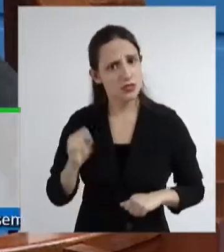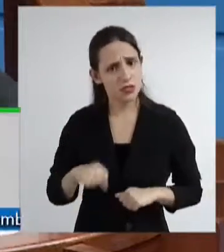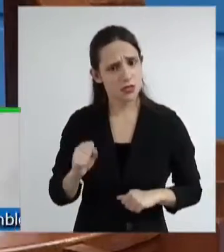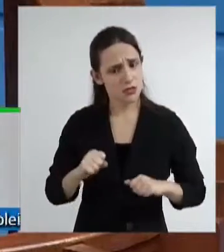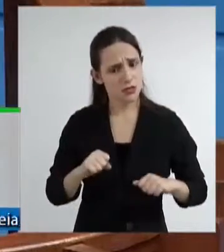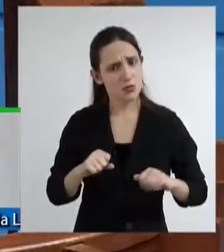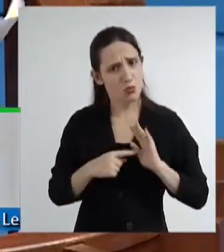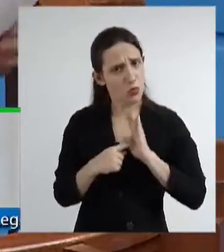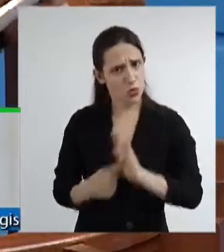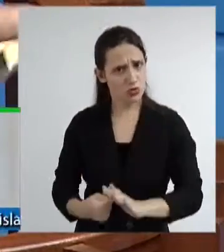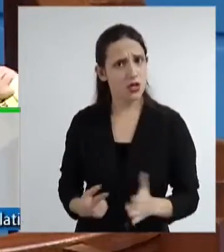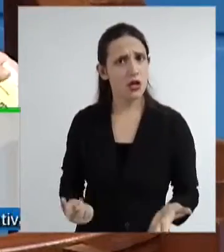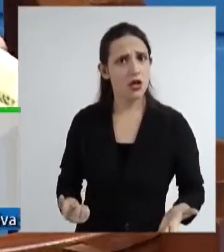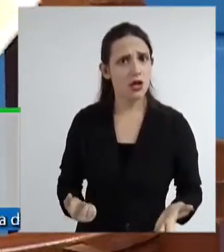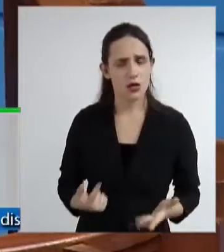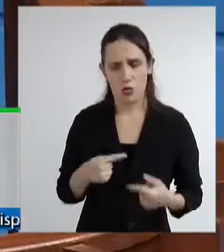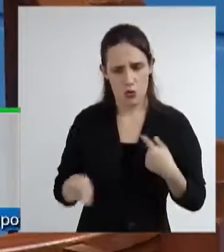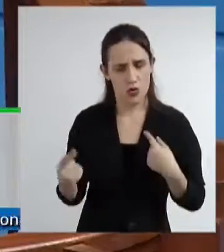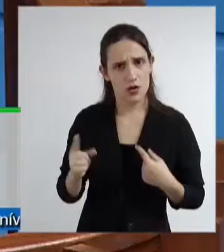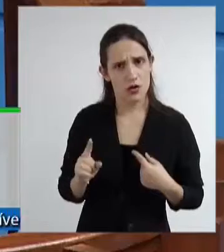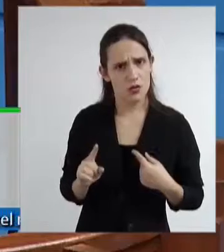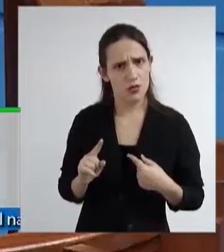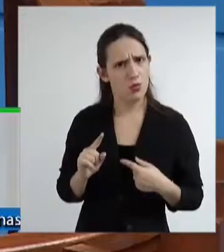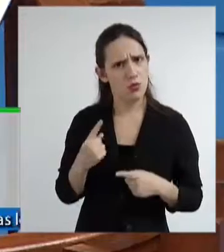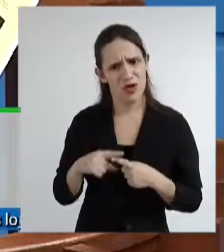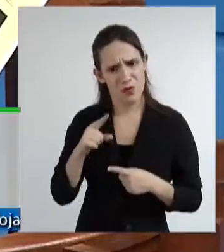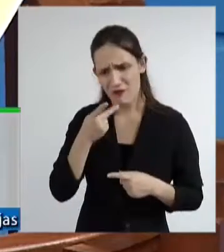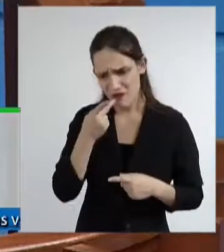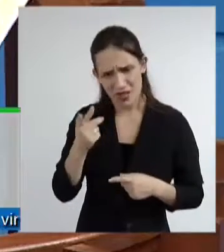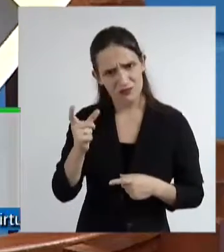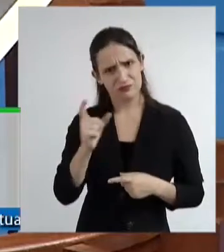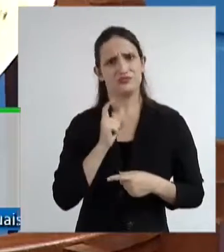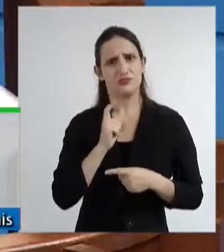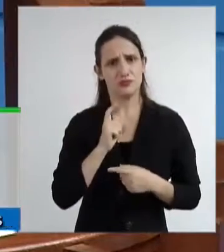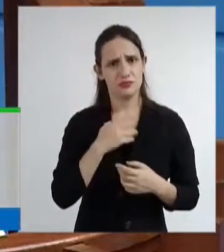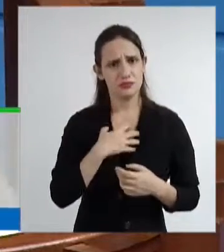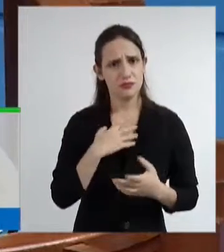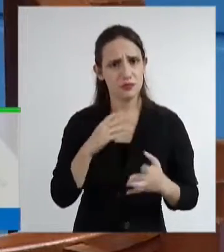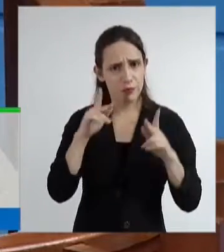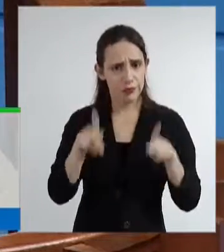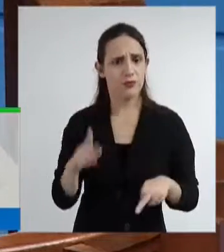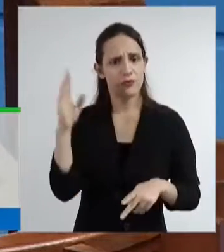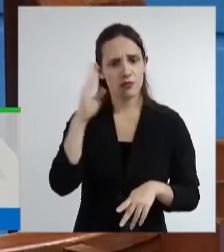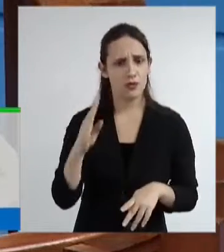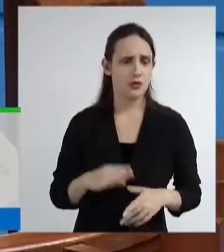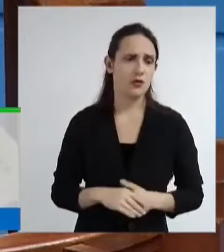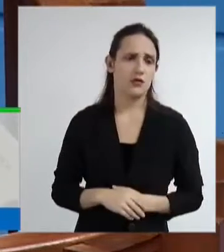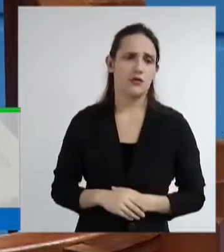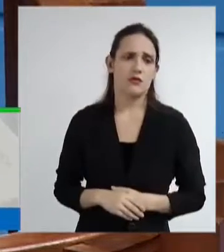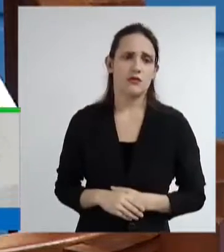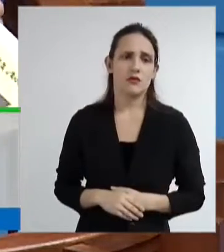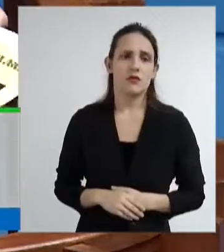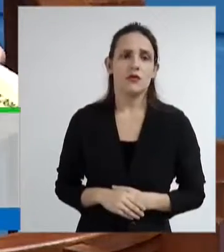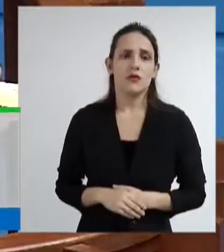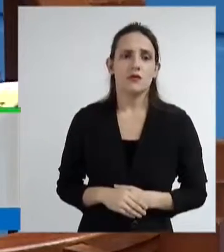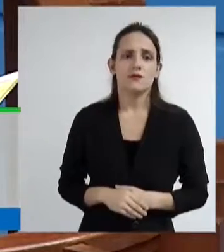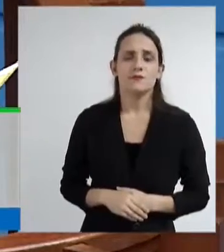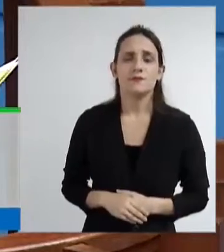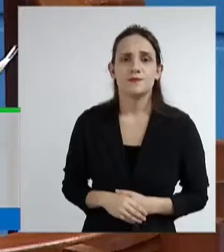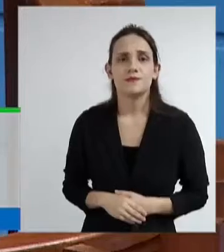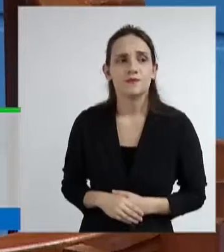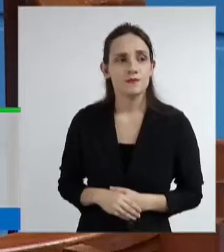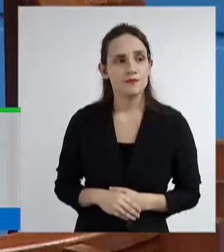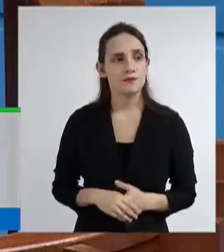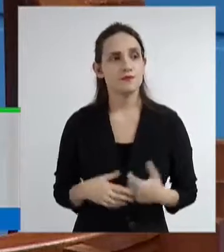nos manifestar diante de uma fala ofensiva ao povo brasileiro. Uma